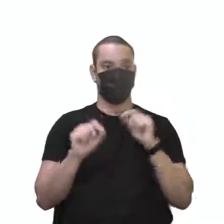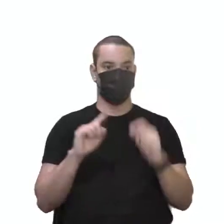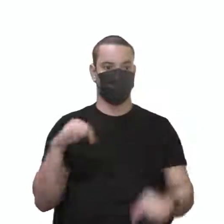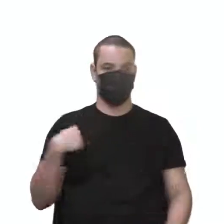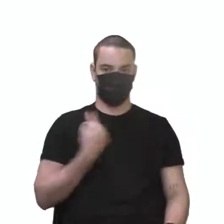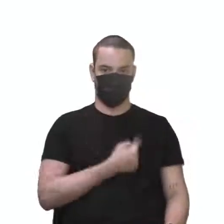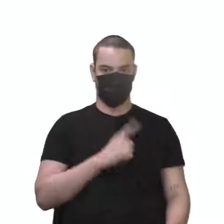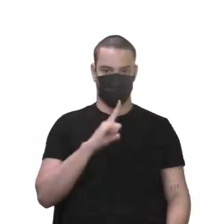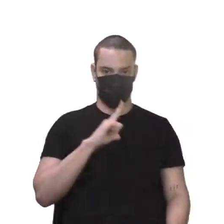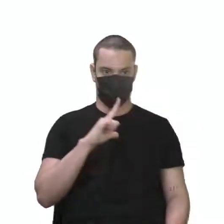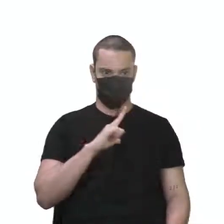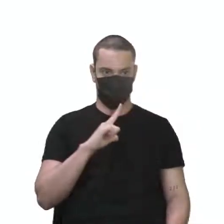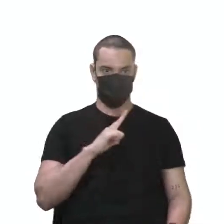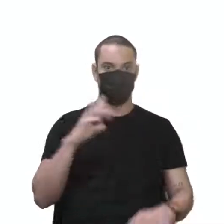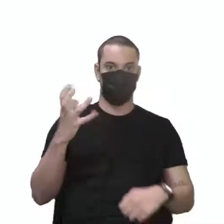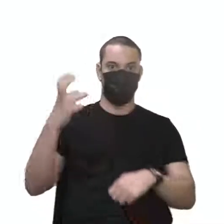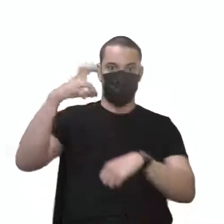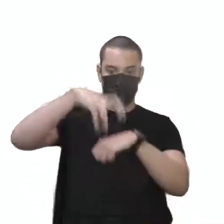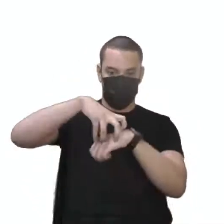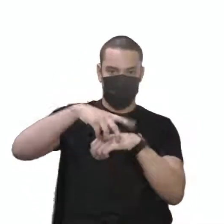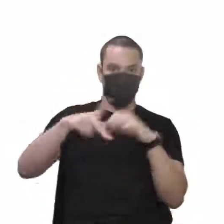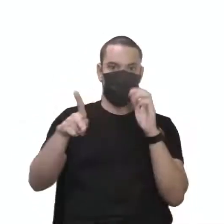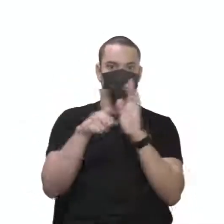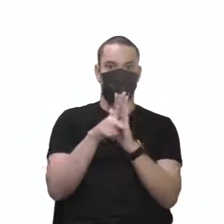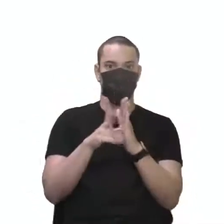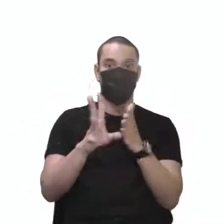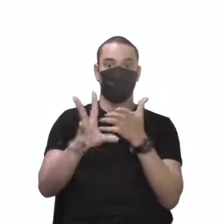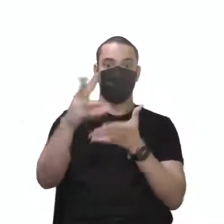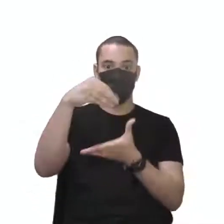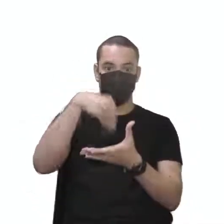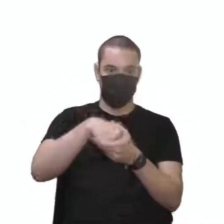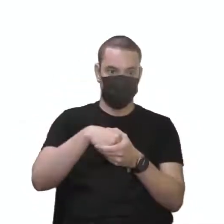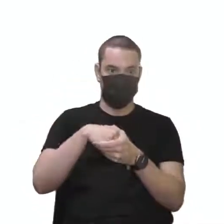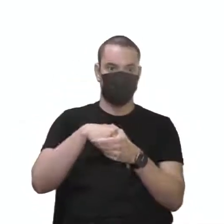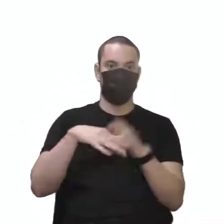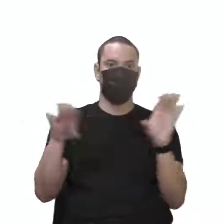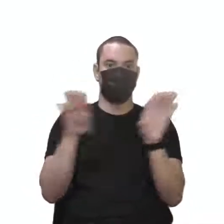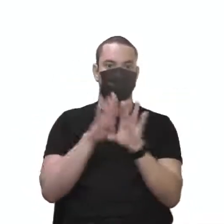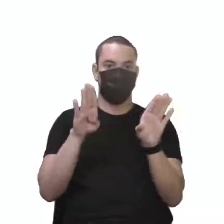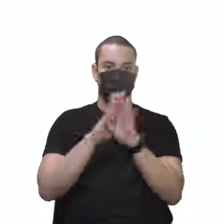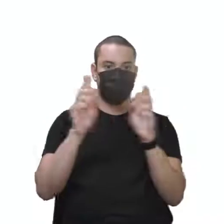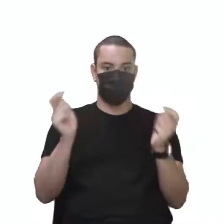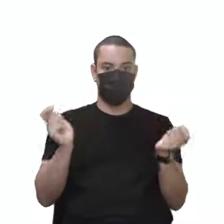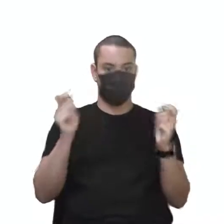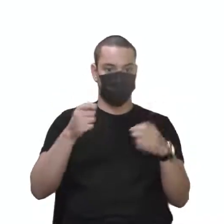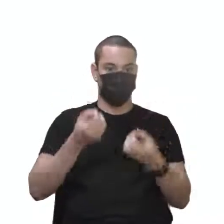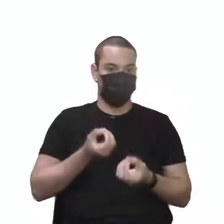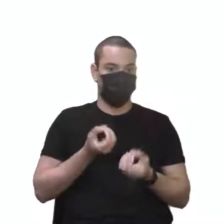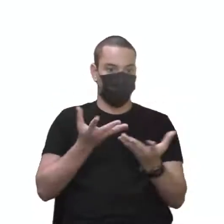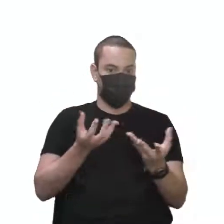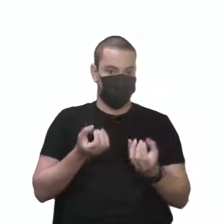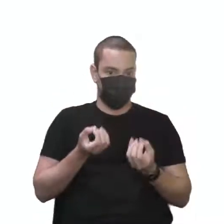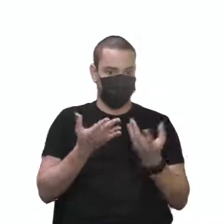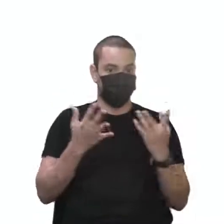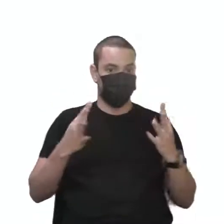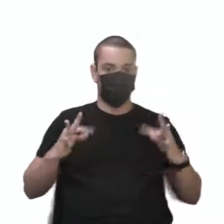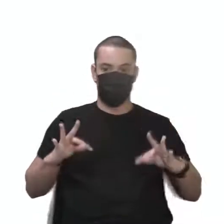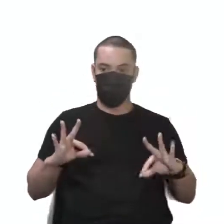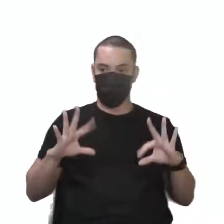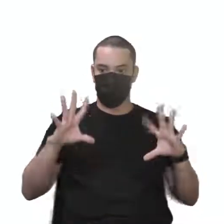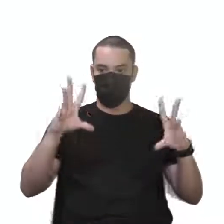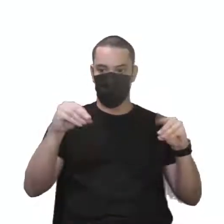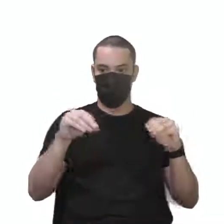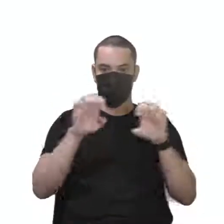tem um bacteriófago parasitando uma bactéria e ele consegue produzir todas as